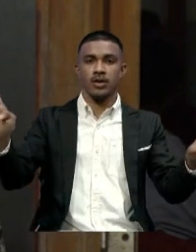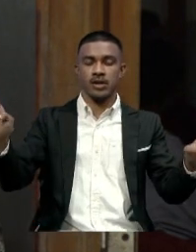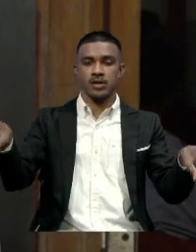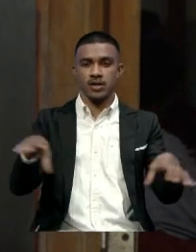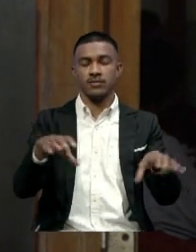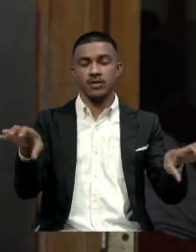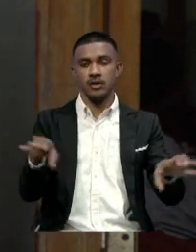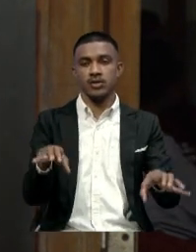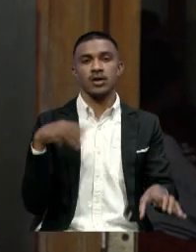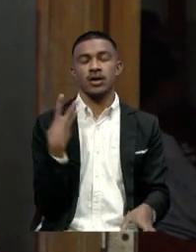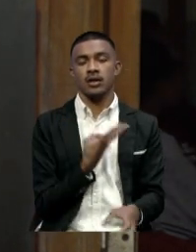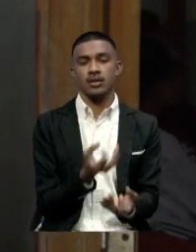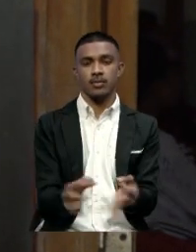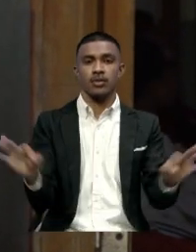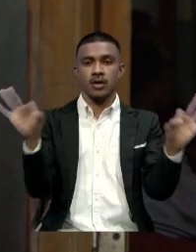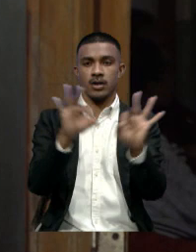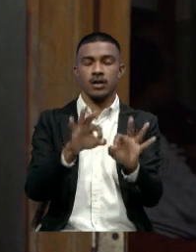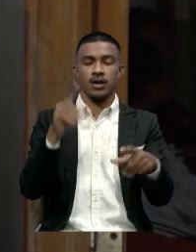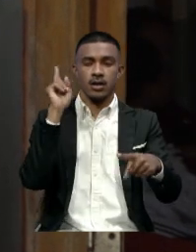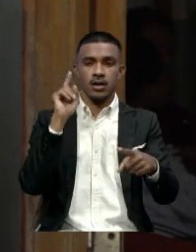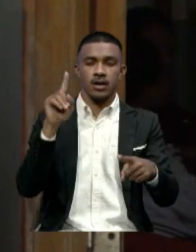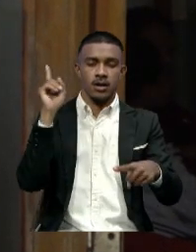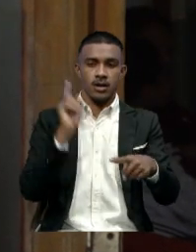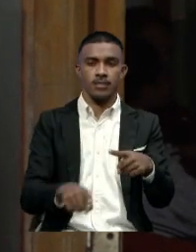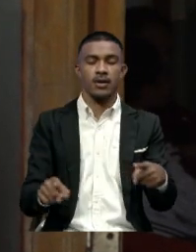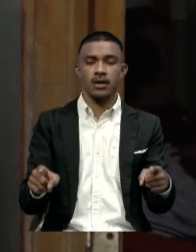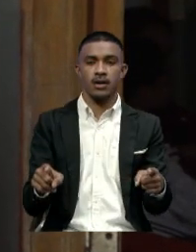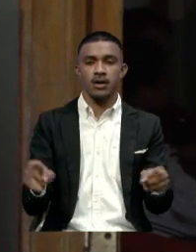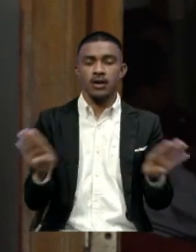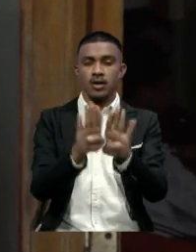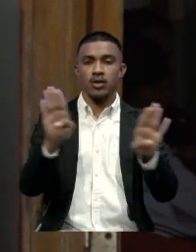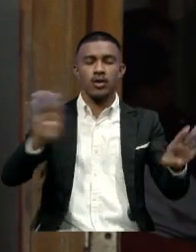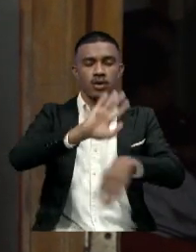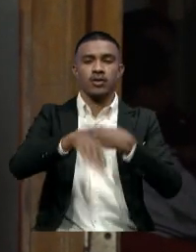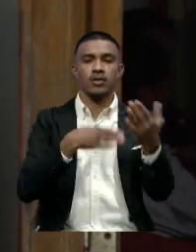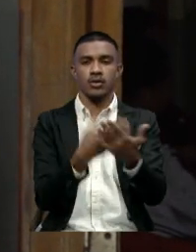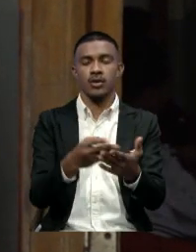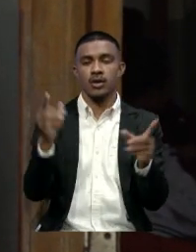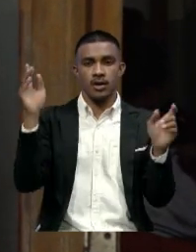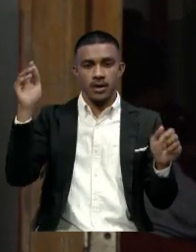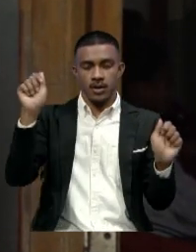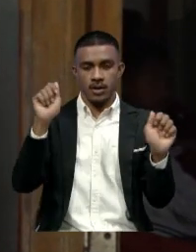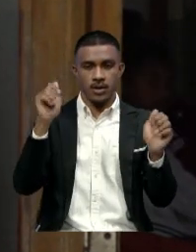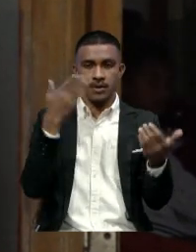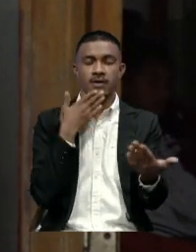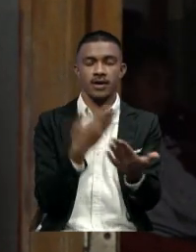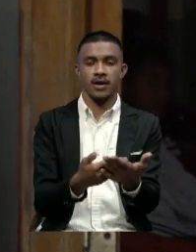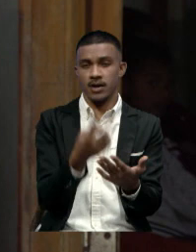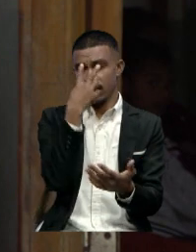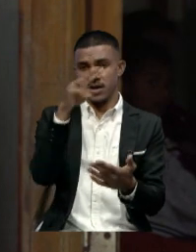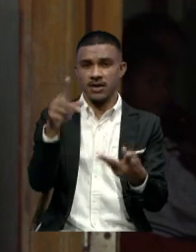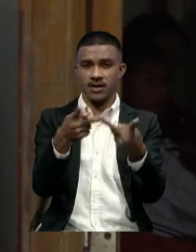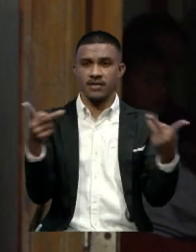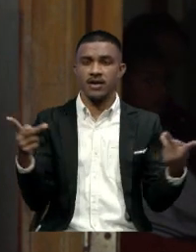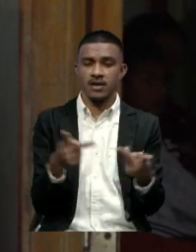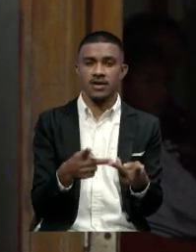então, importante, ita label lo que generalmente ha una recomendación dia cleo hare fat inserne be maka recursos